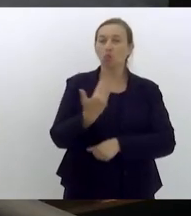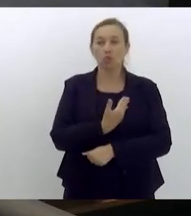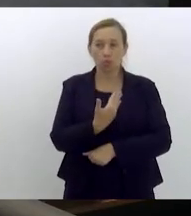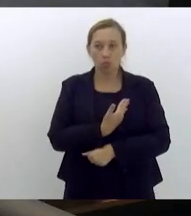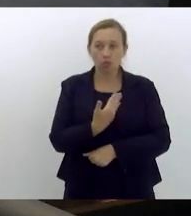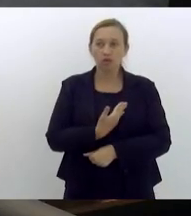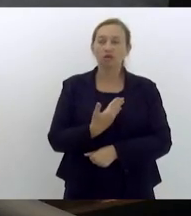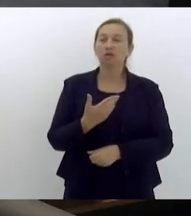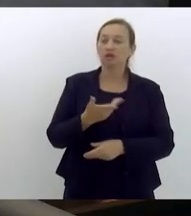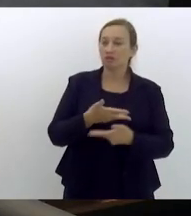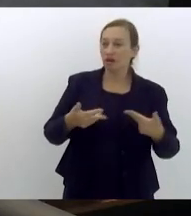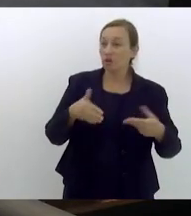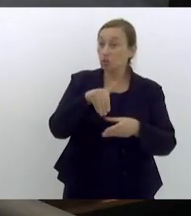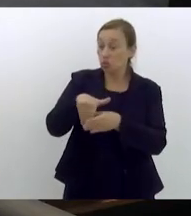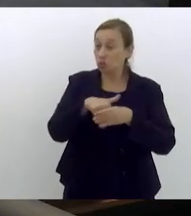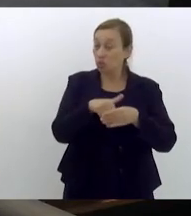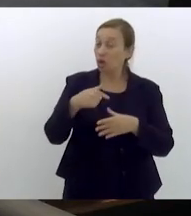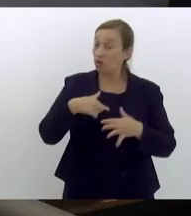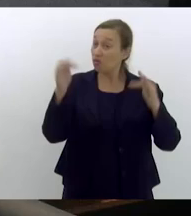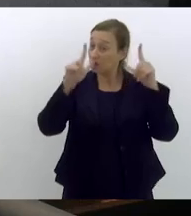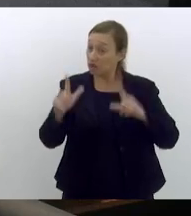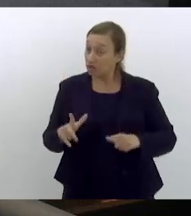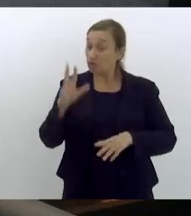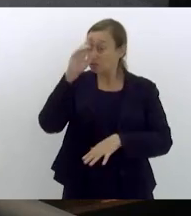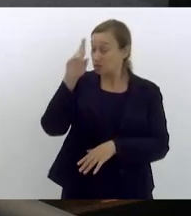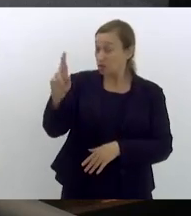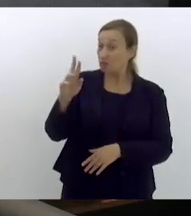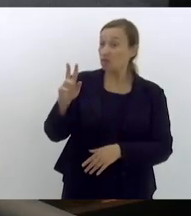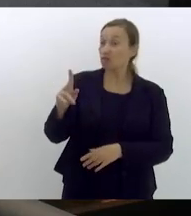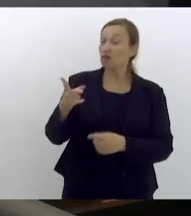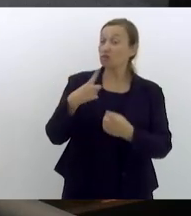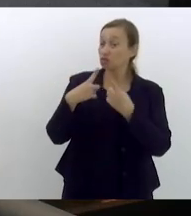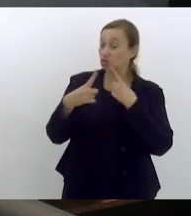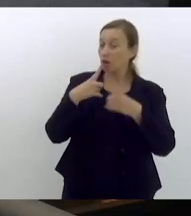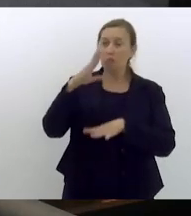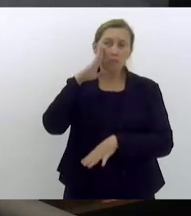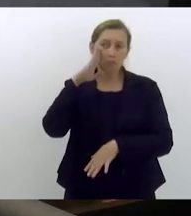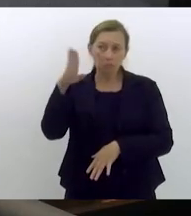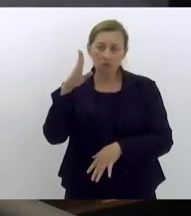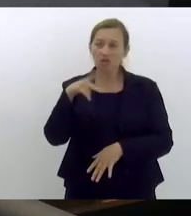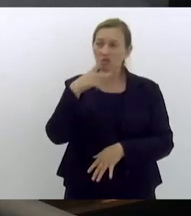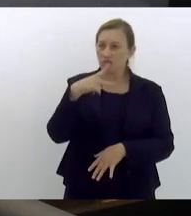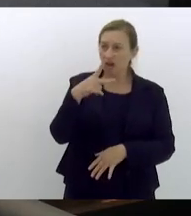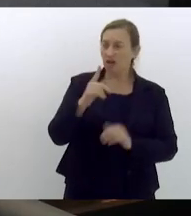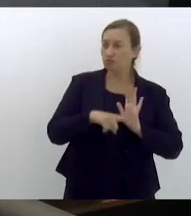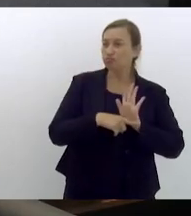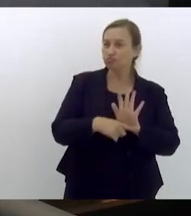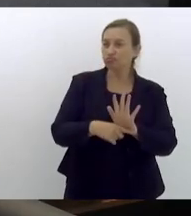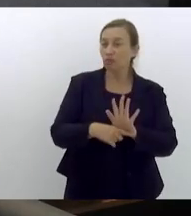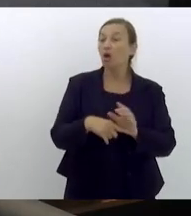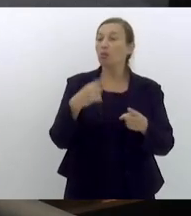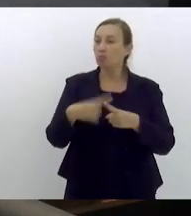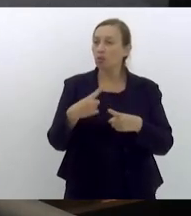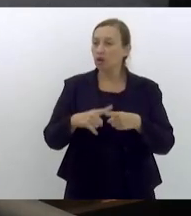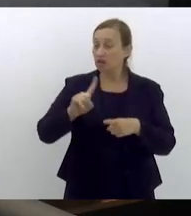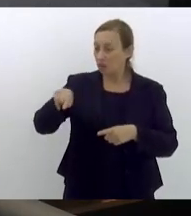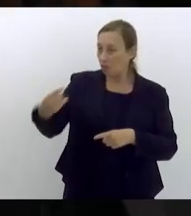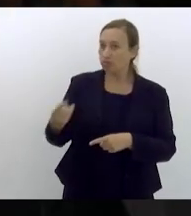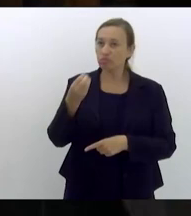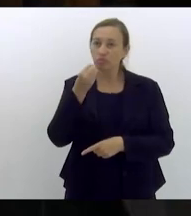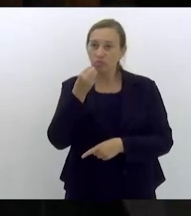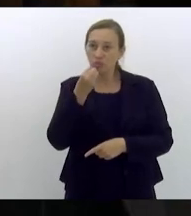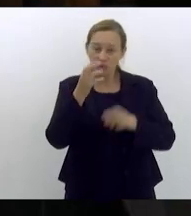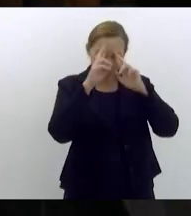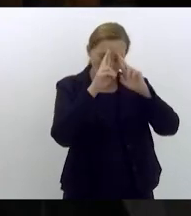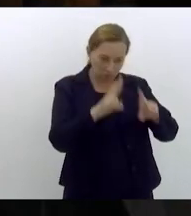que tive muito votos e fico feliz de vossa excelência a fazer esse debate Fundamental e falar na assistência social porque numa próxima oportunidade agora